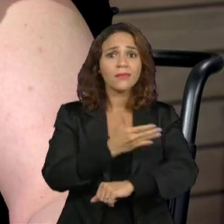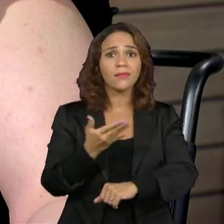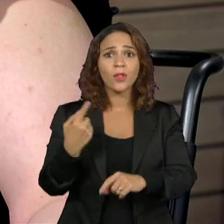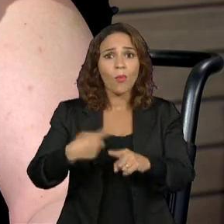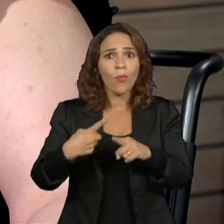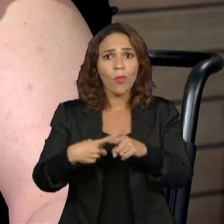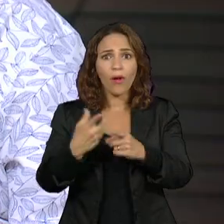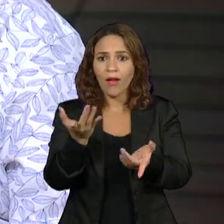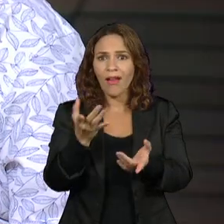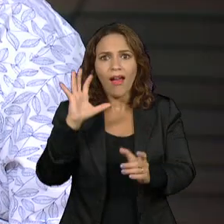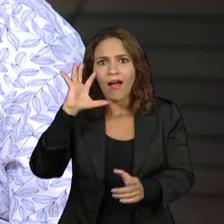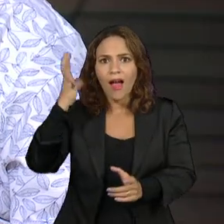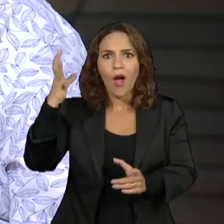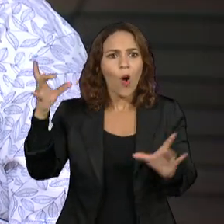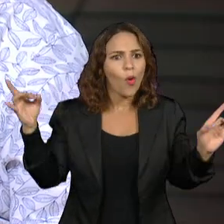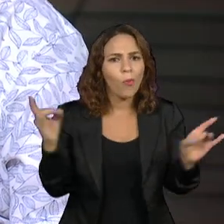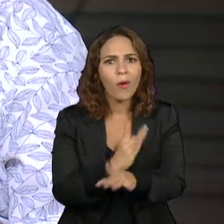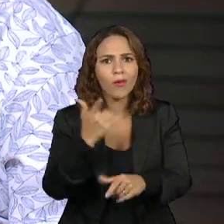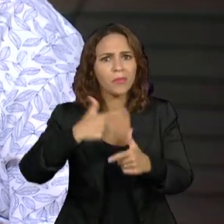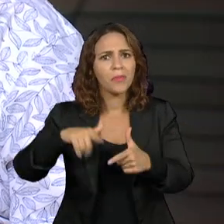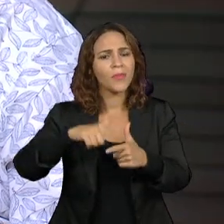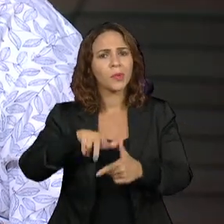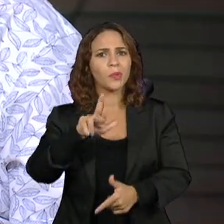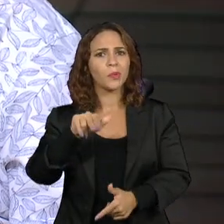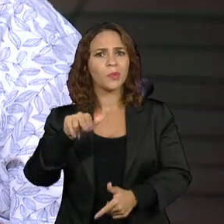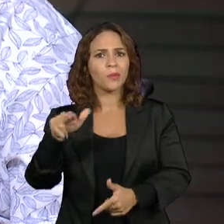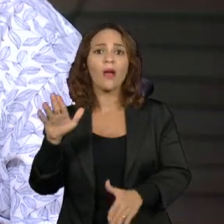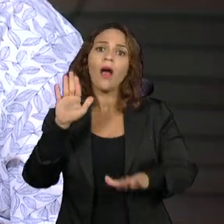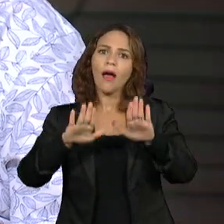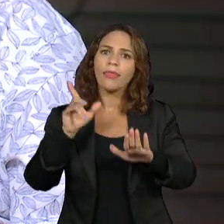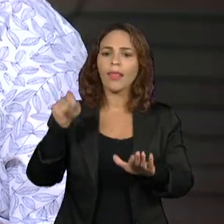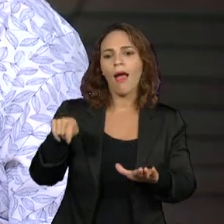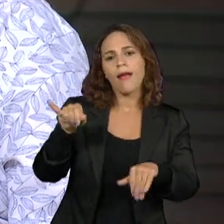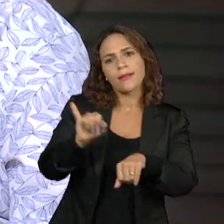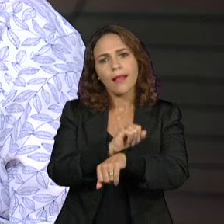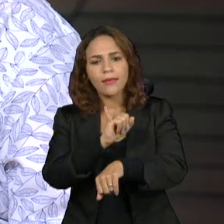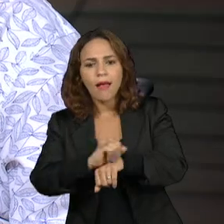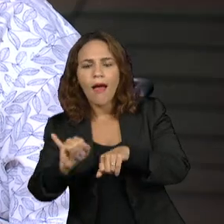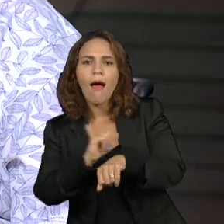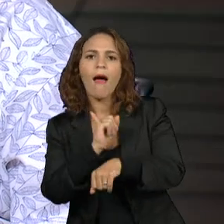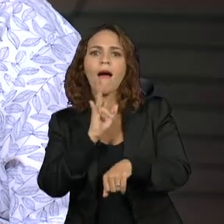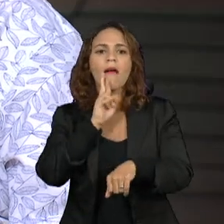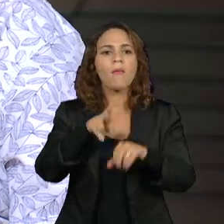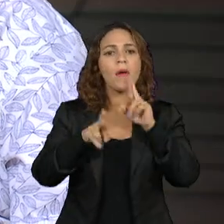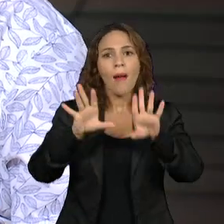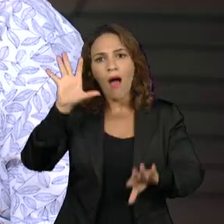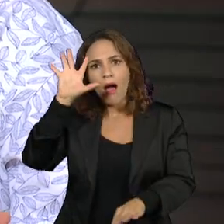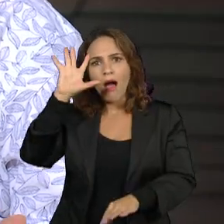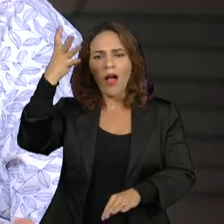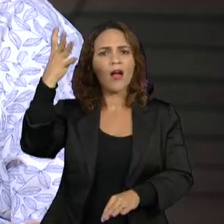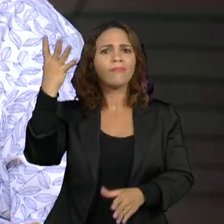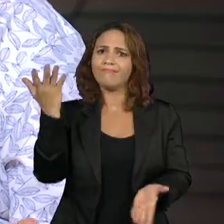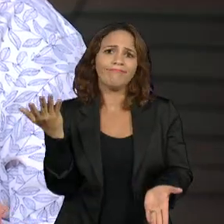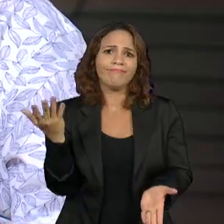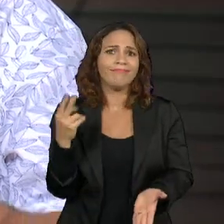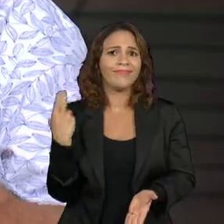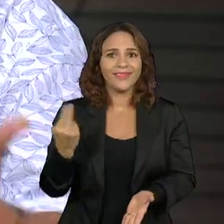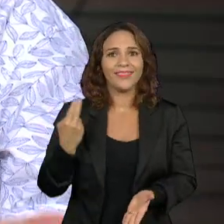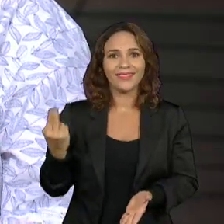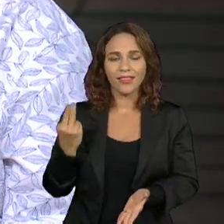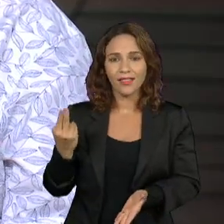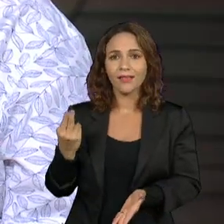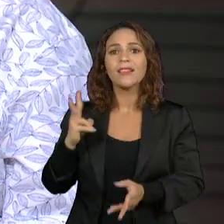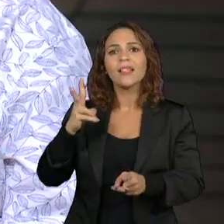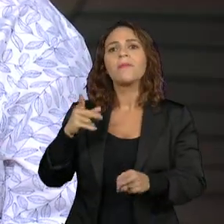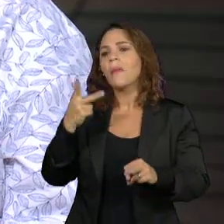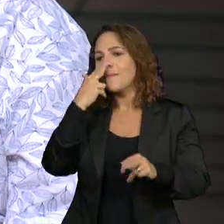existir, ninguém solucionou tudo. Nós temos algumas respostas, alguns controles, mas não a solução. Porque isso tem que ficar claro, é vendida